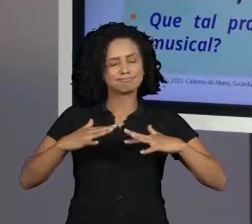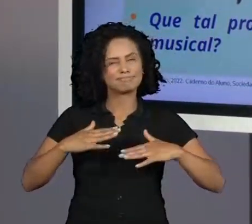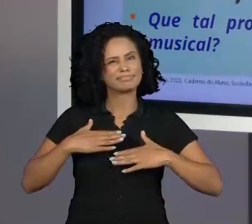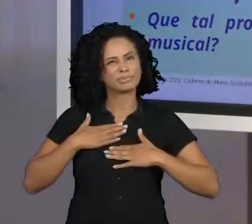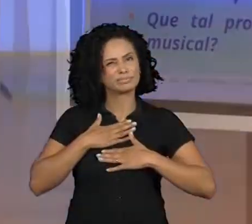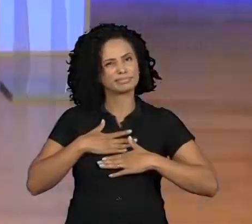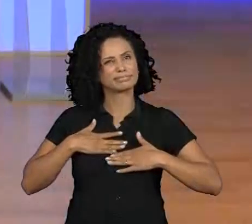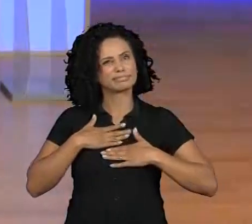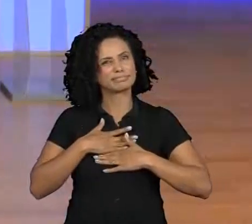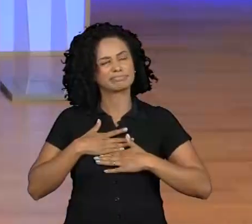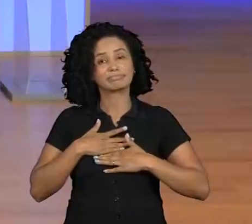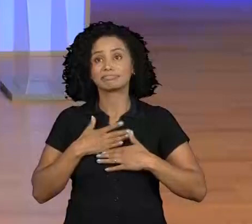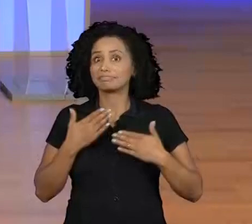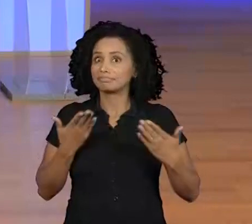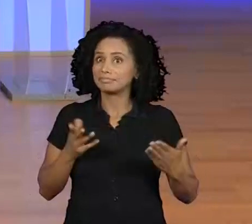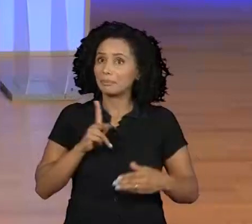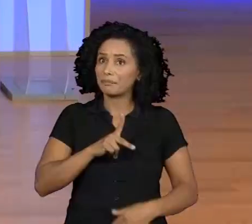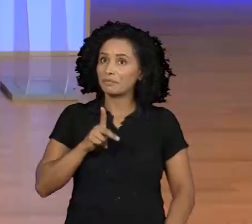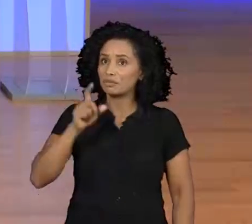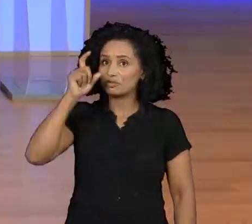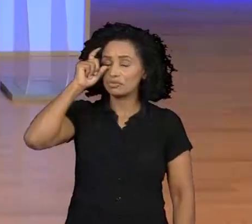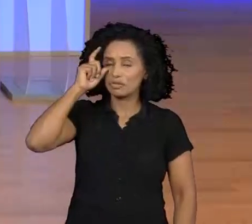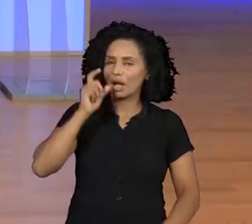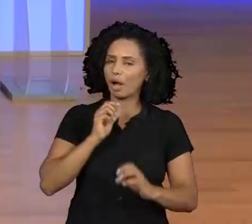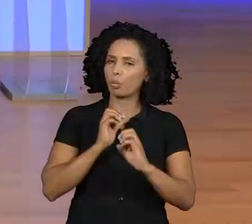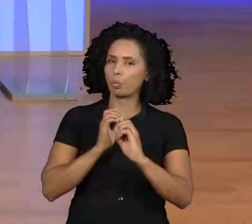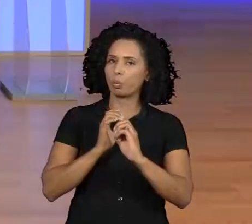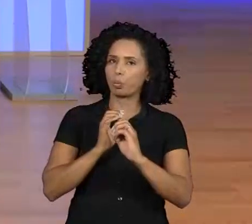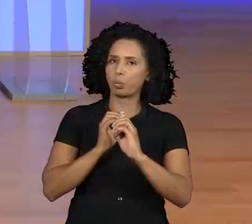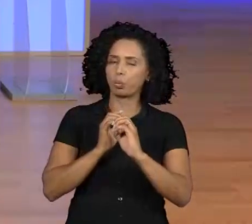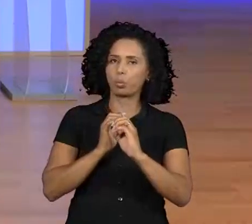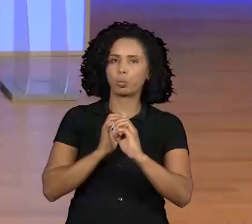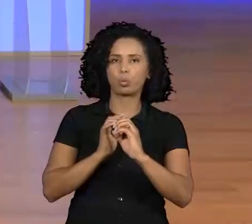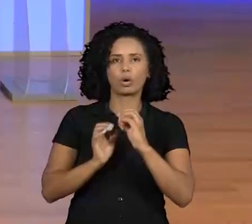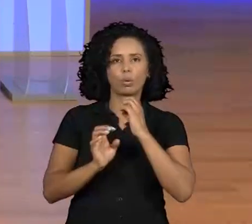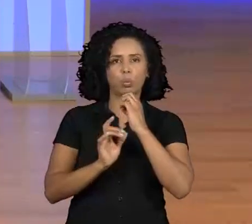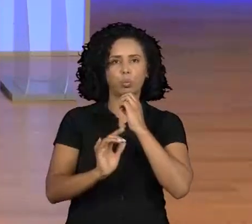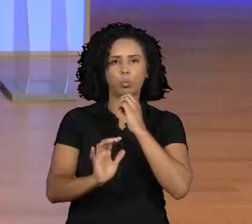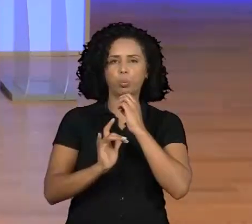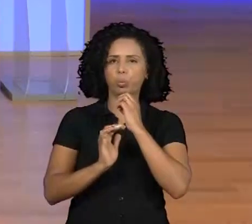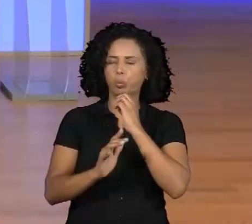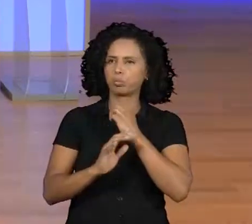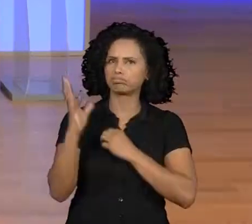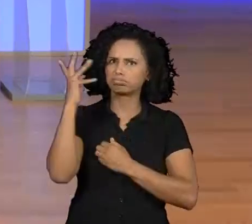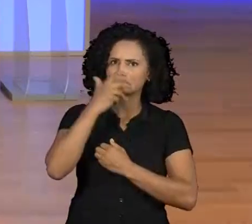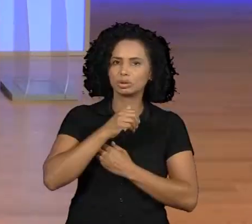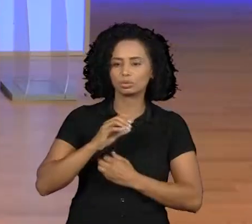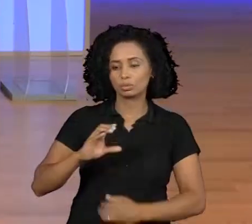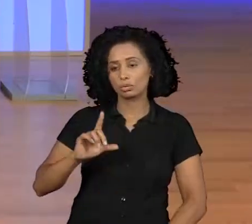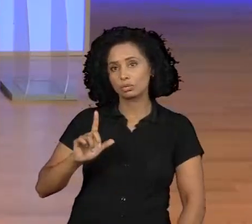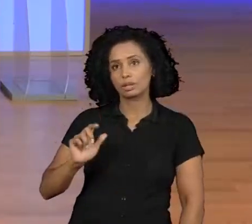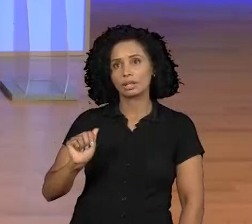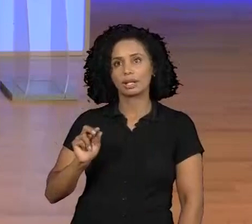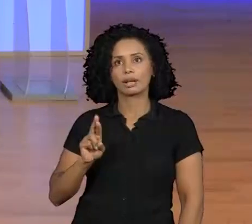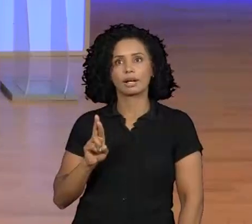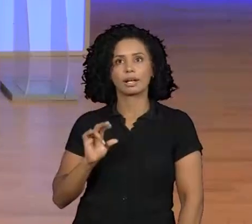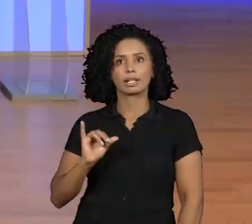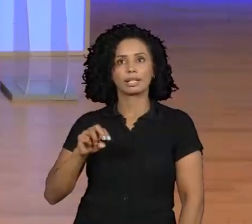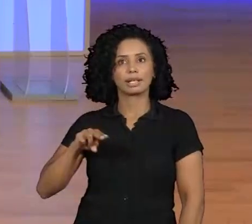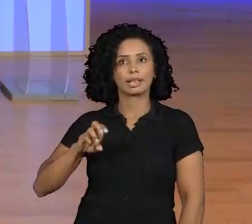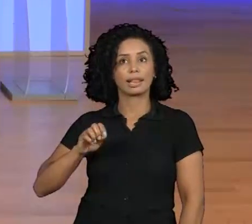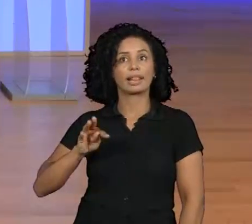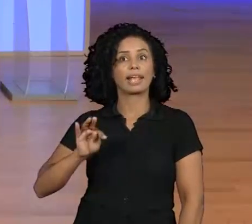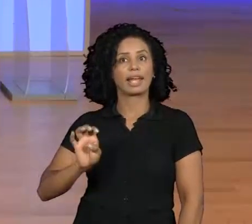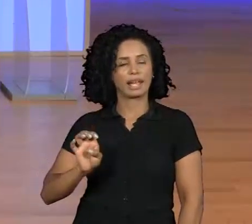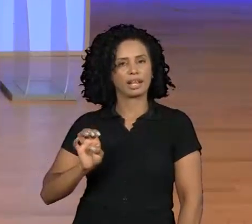Assim, o som foi produzido pela professora Genoveva com um clarinete. A gente ouviu o som